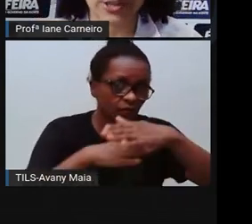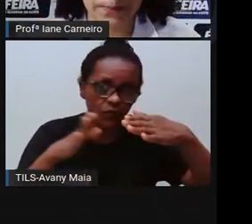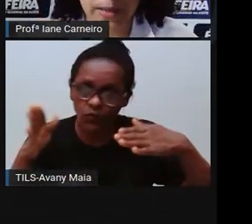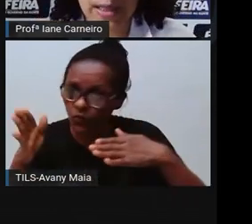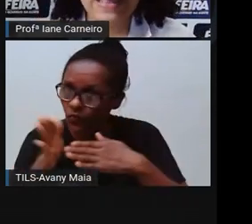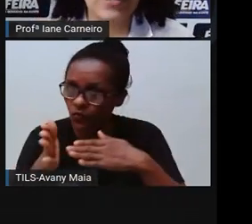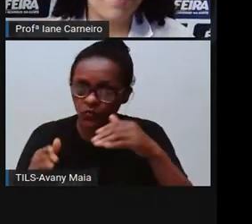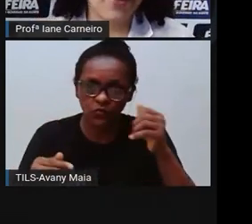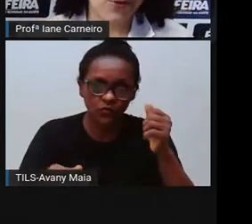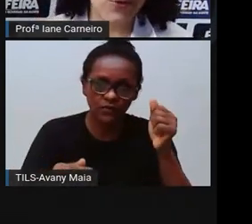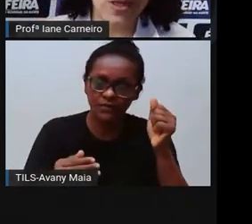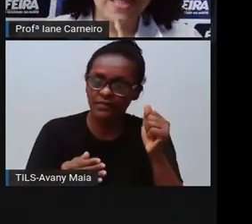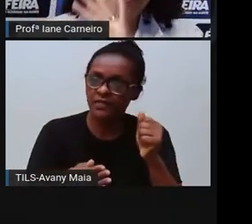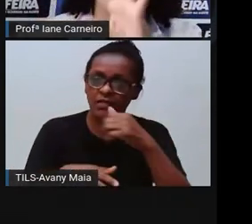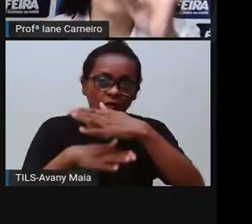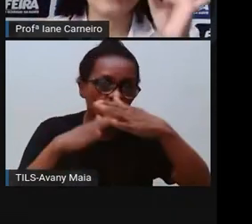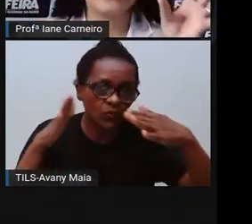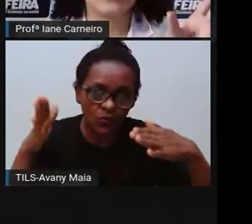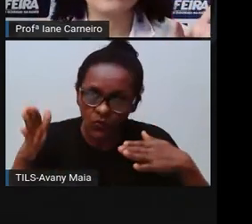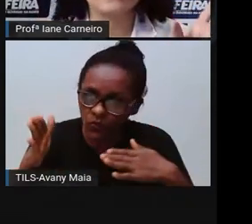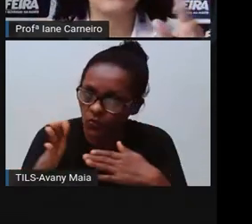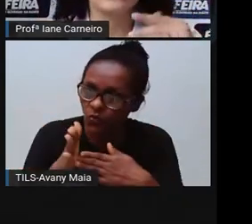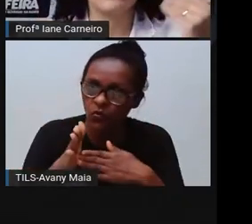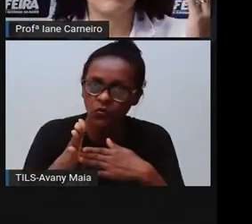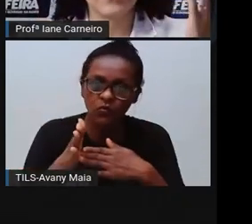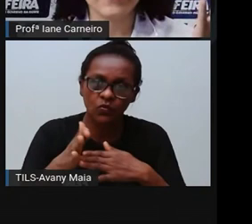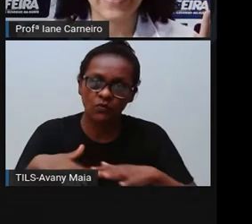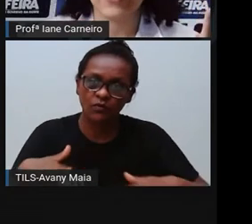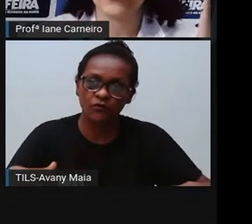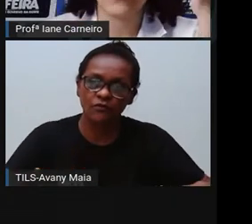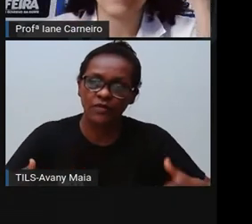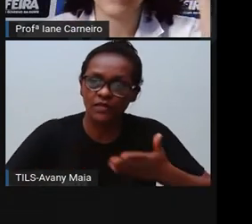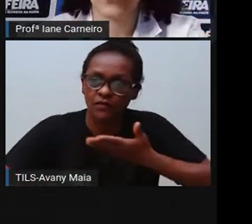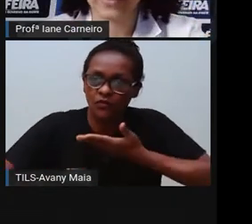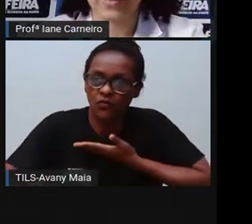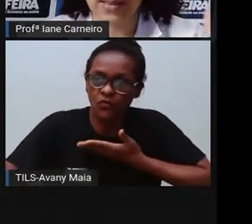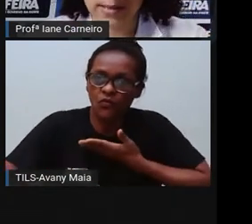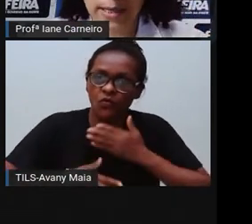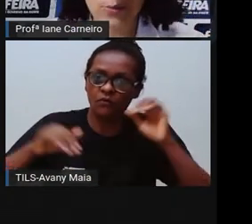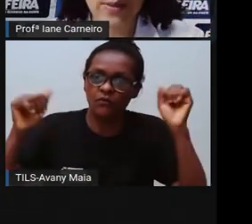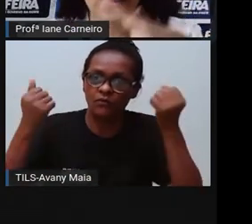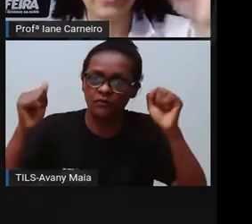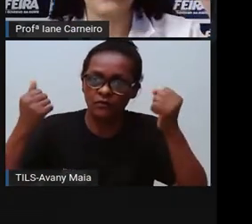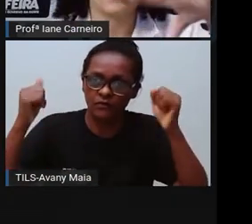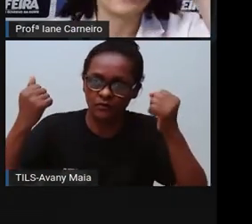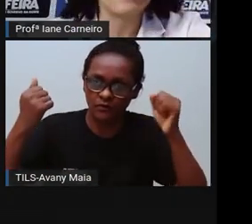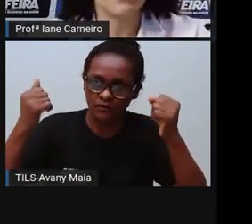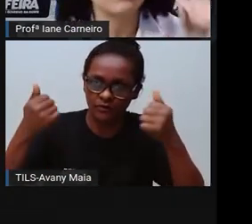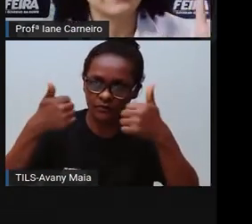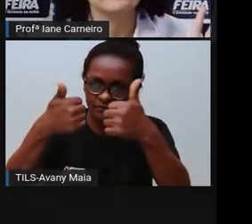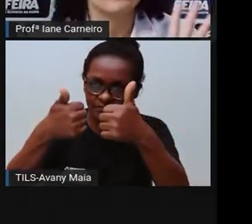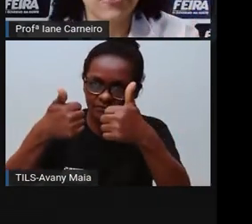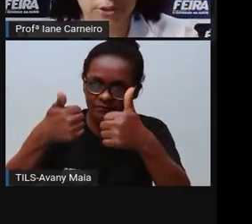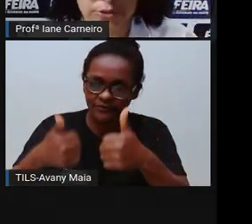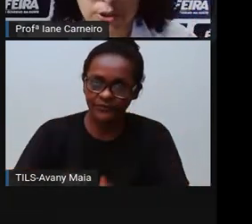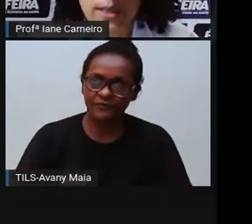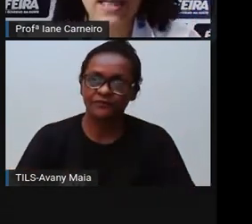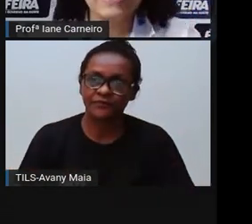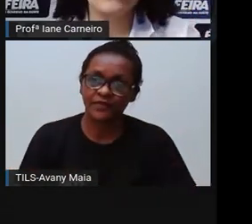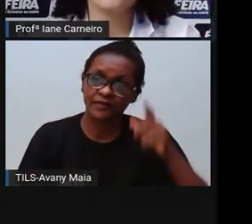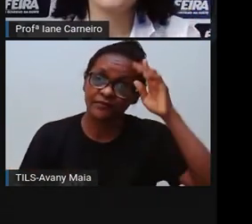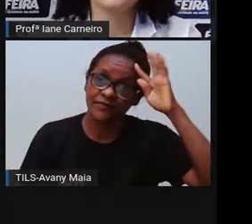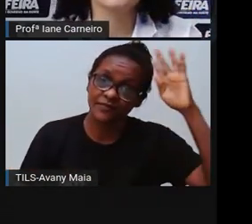cada dia. Então, a Pró colocou aqui uma situação hipotética, uma hipótese, tá certo? Da imaginação da